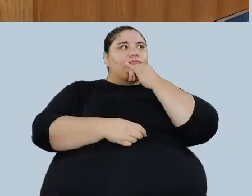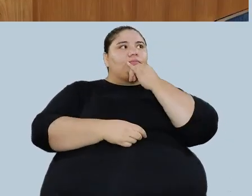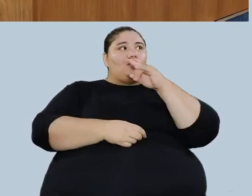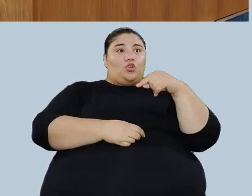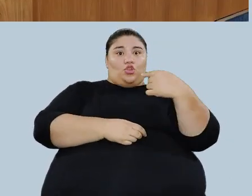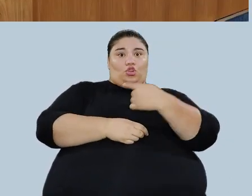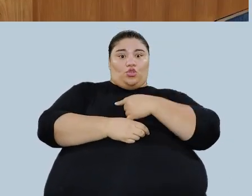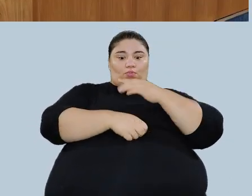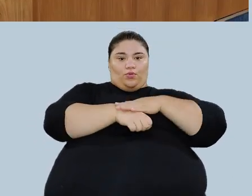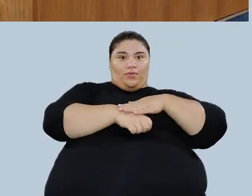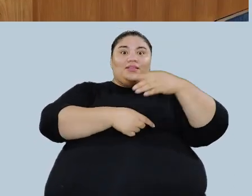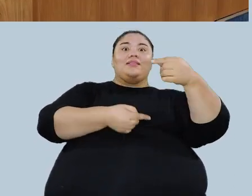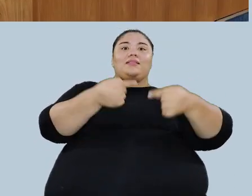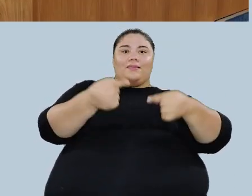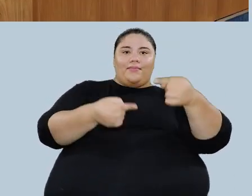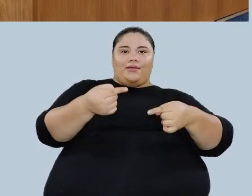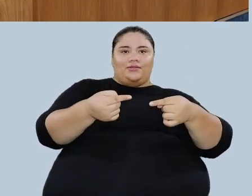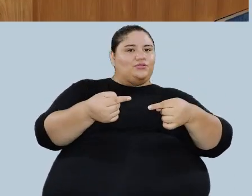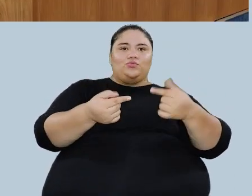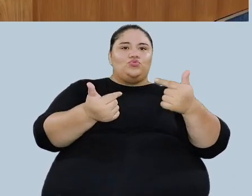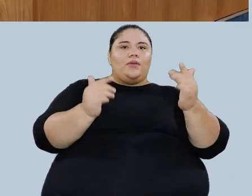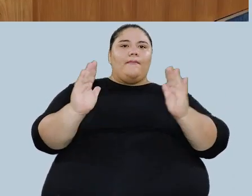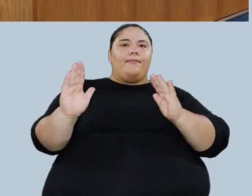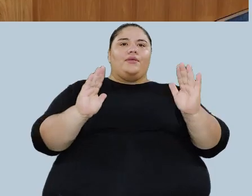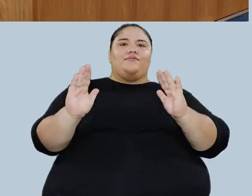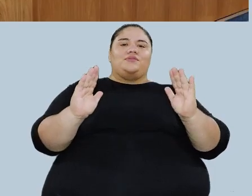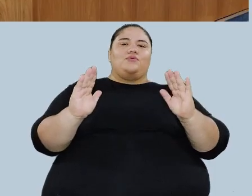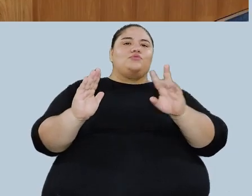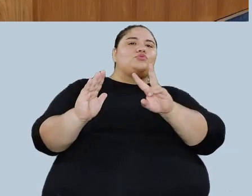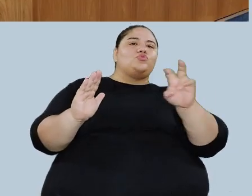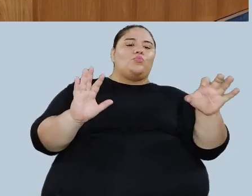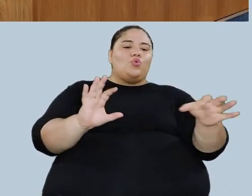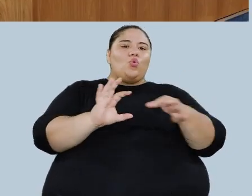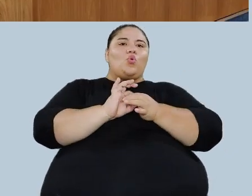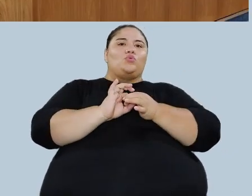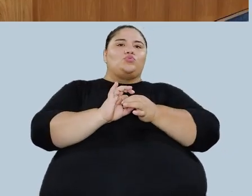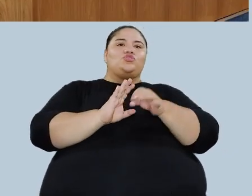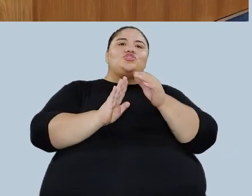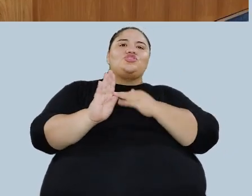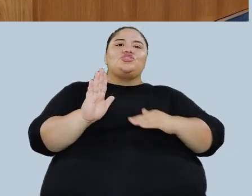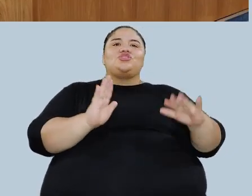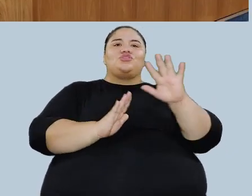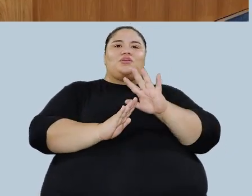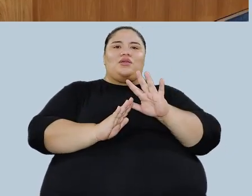nós tivemos esse debate, não havia uma previsão sobre o conjunto integral